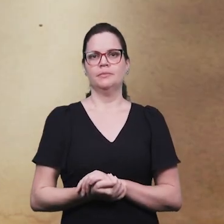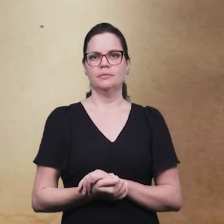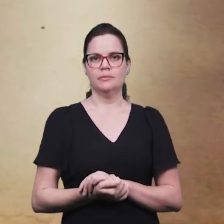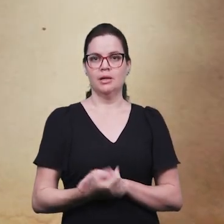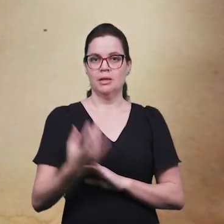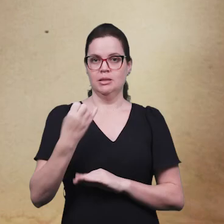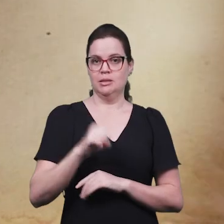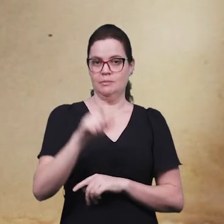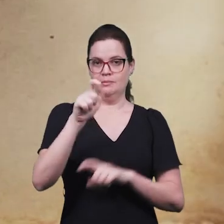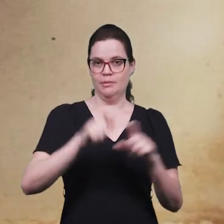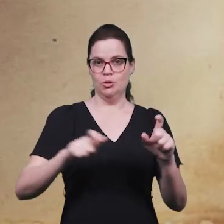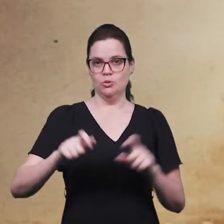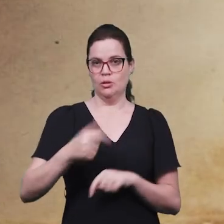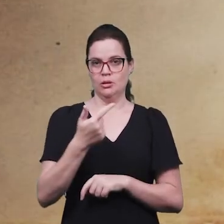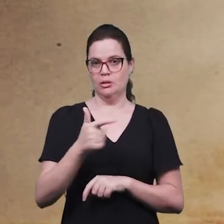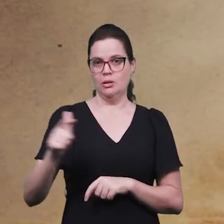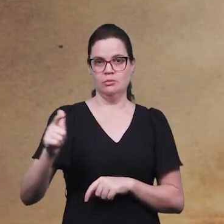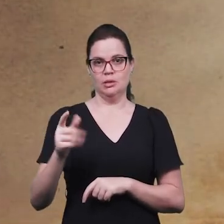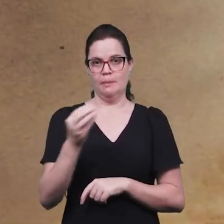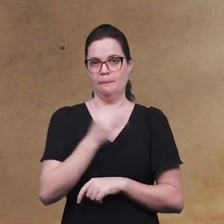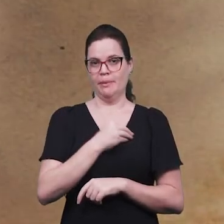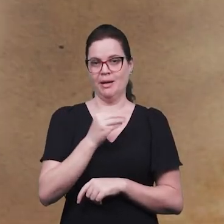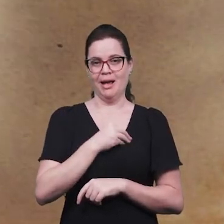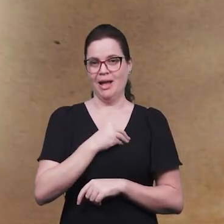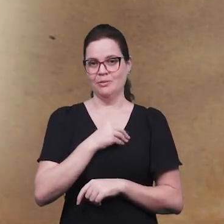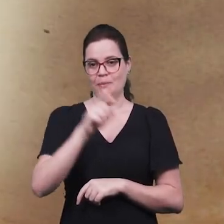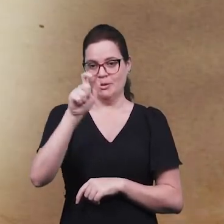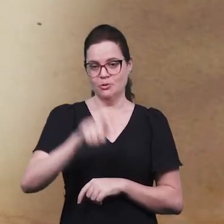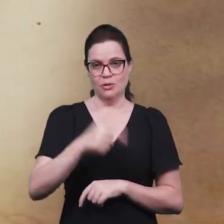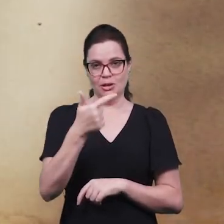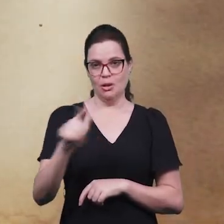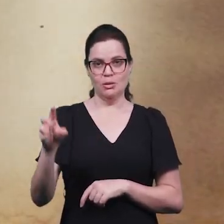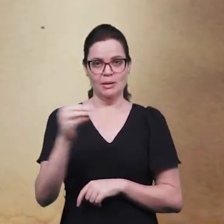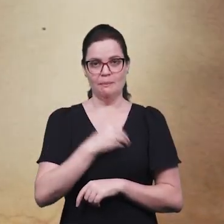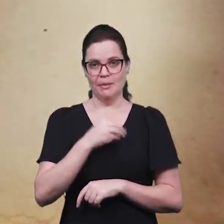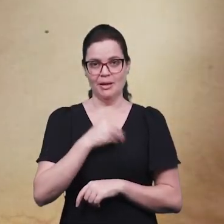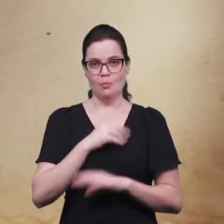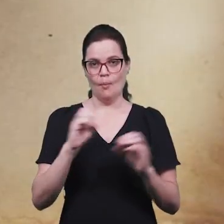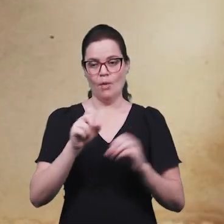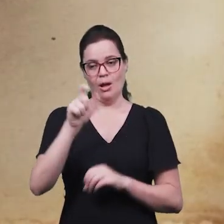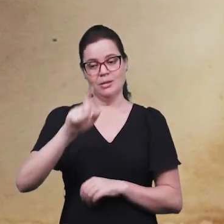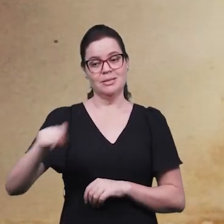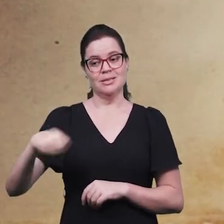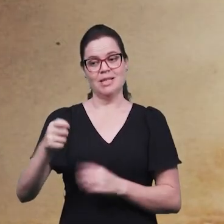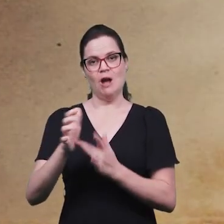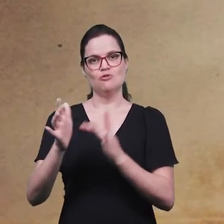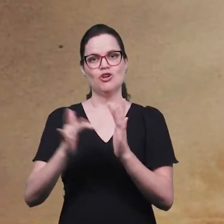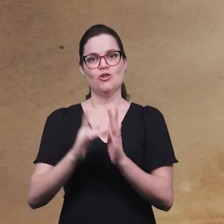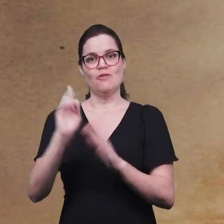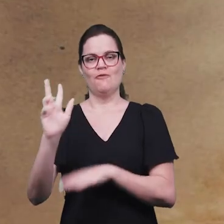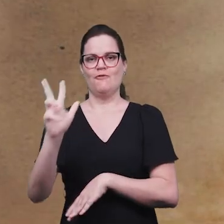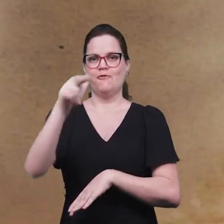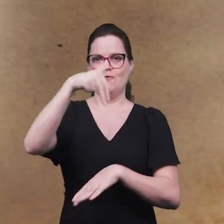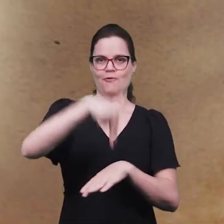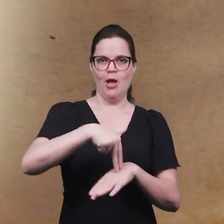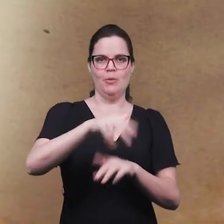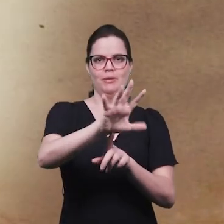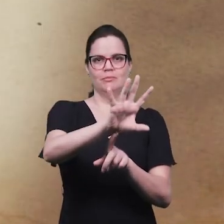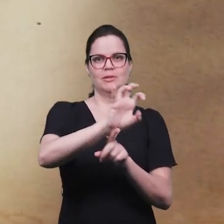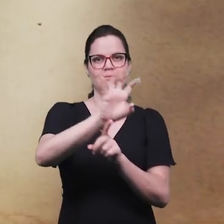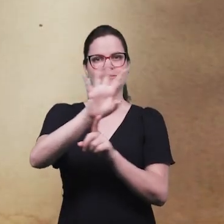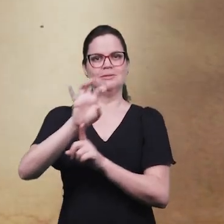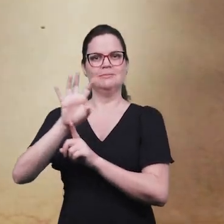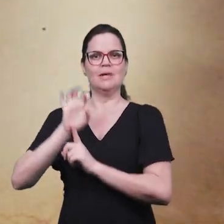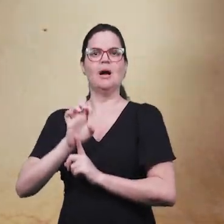aquele que não conheceu pecado se fez pecado por nós, para que nele fôssemos feitos justiça